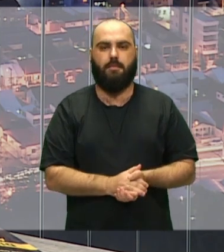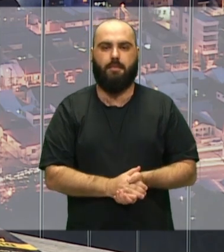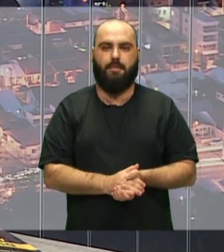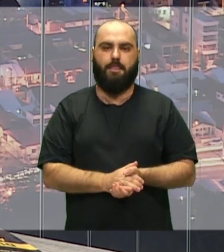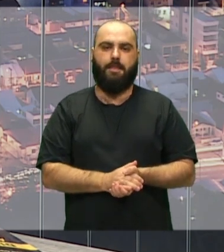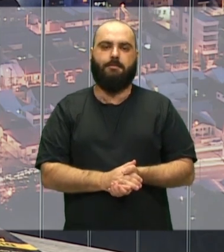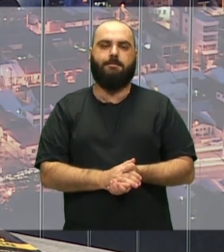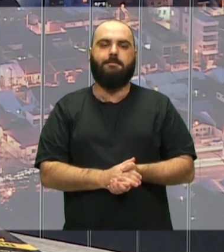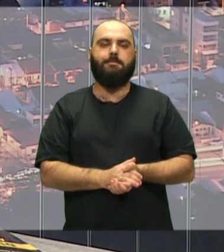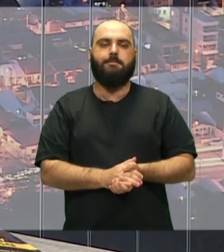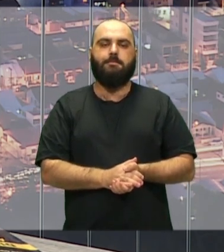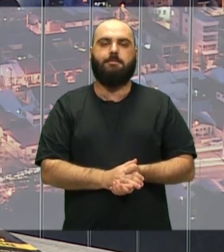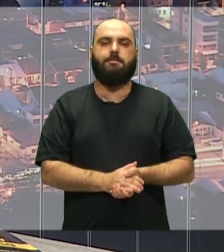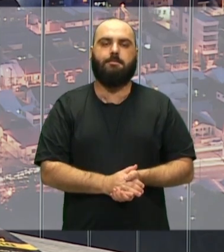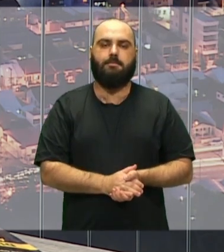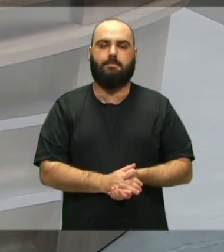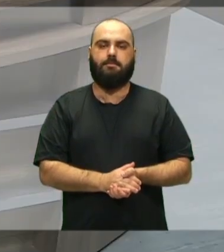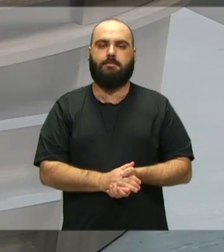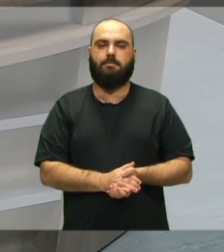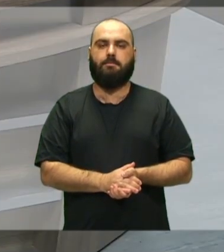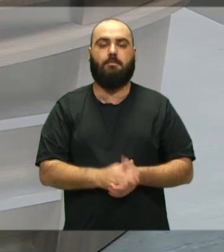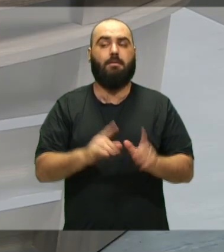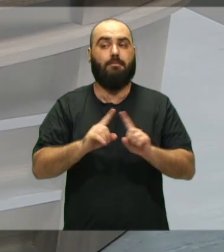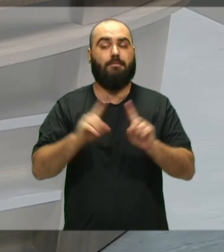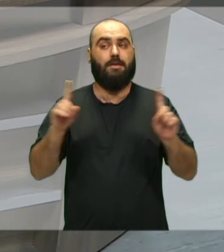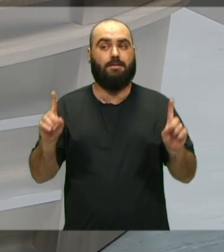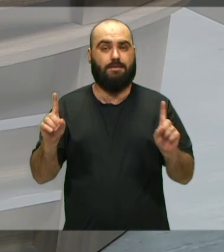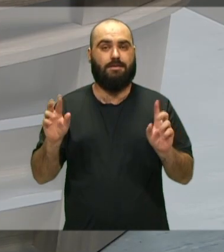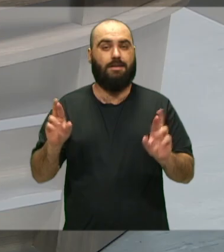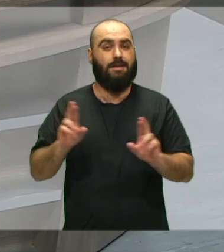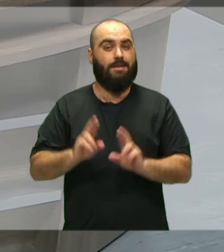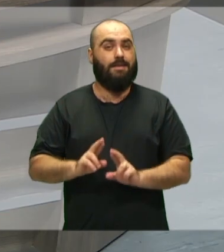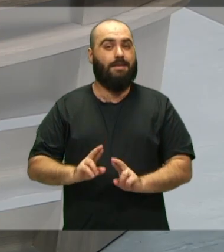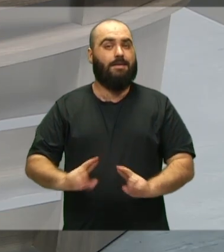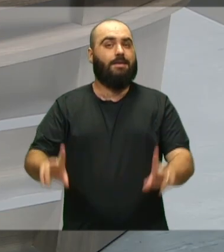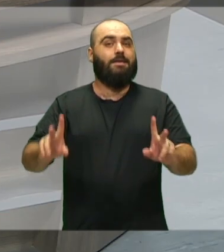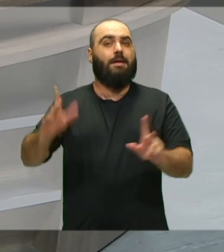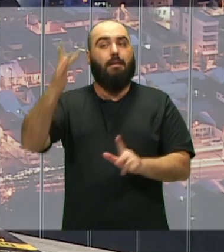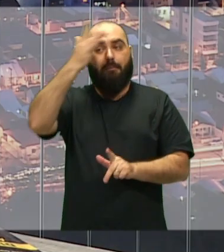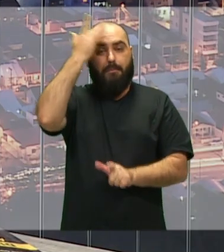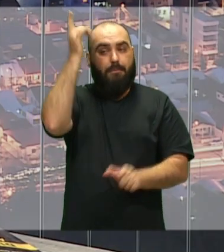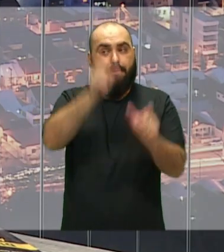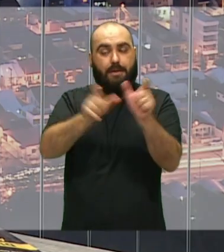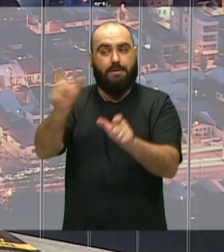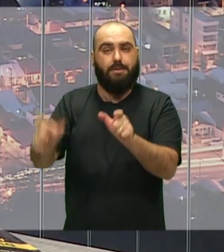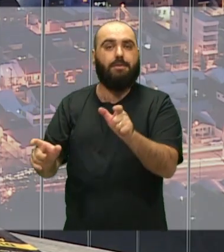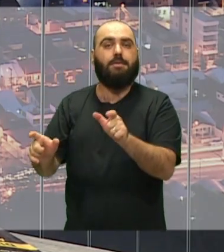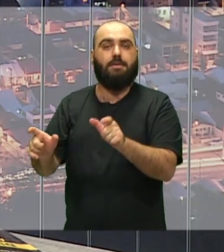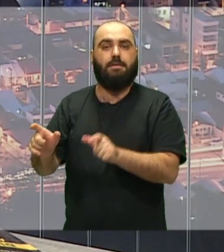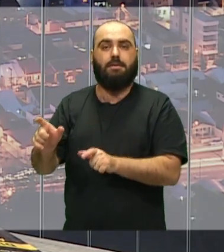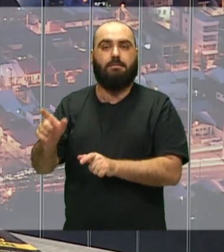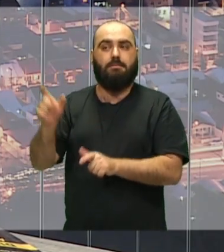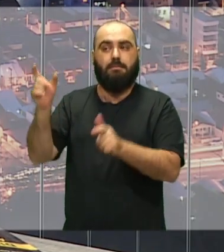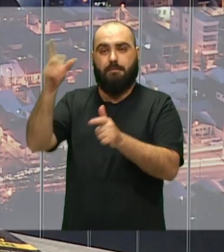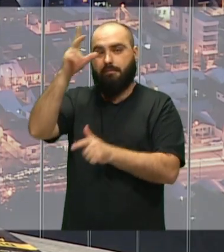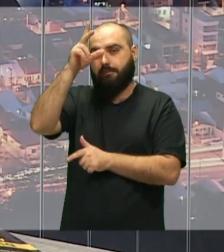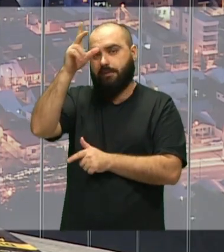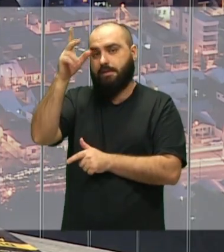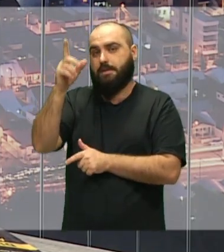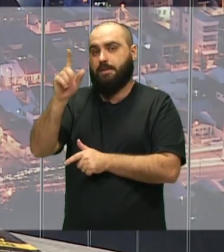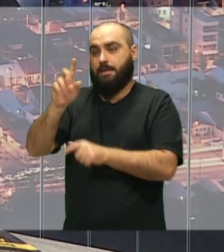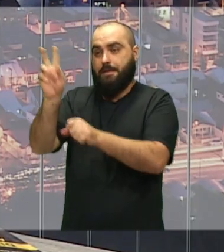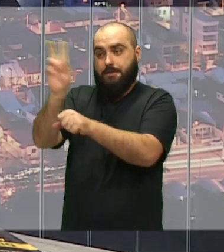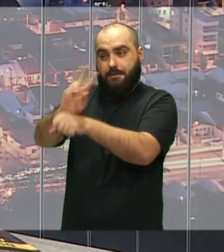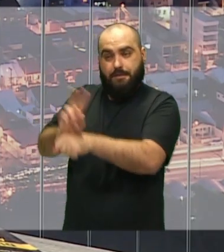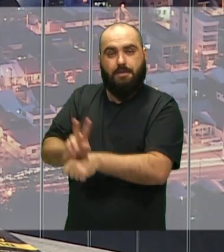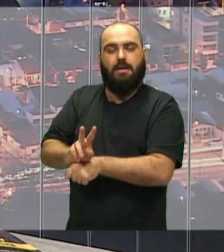não era uma necessidade ou não é uma necessidade da pessoa, do gestor, do executor ou do